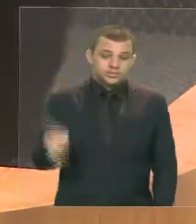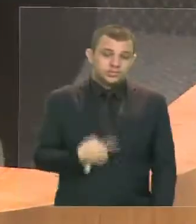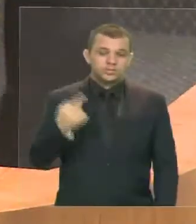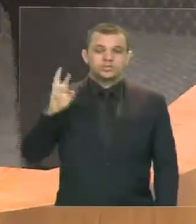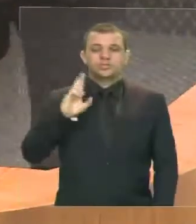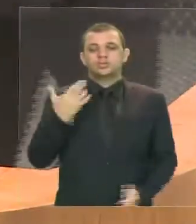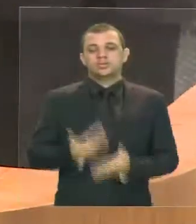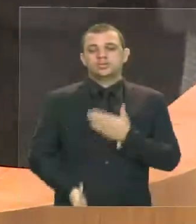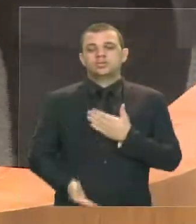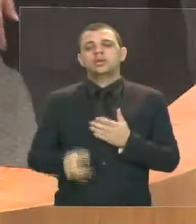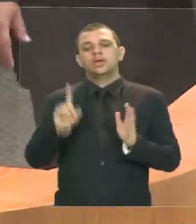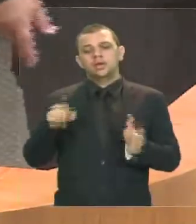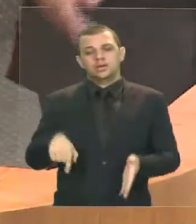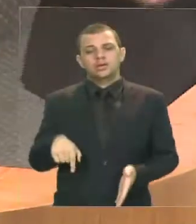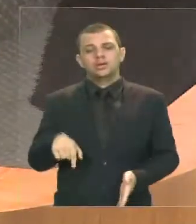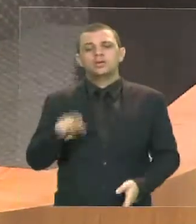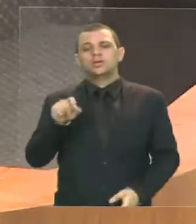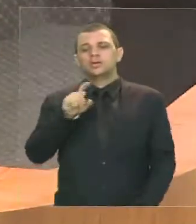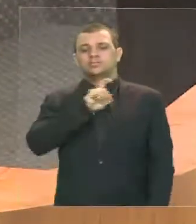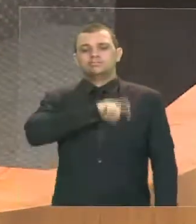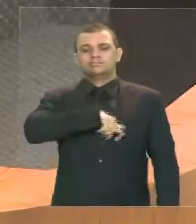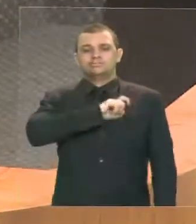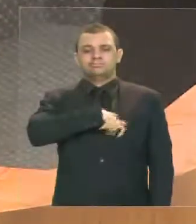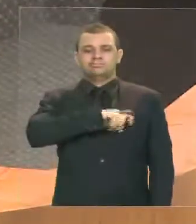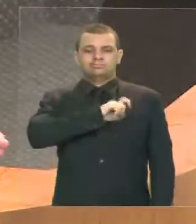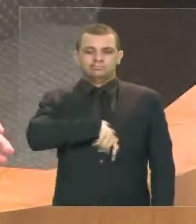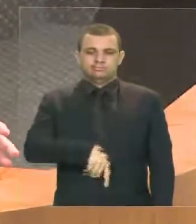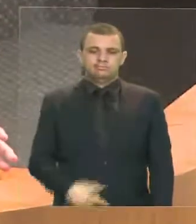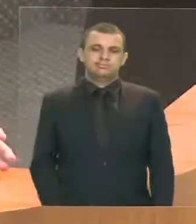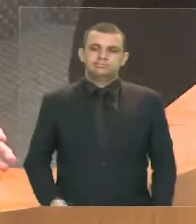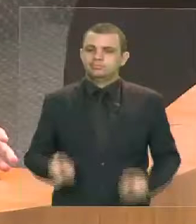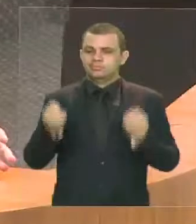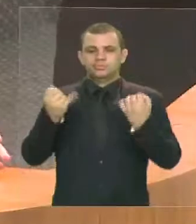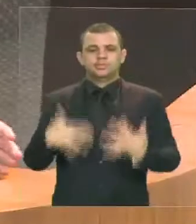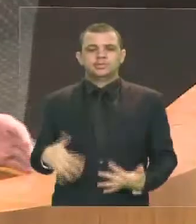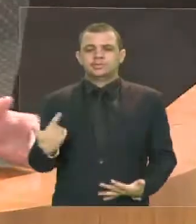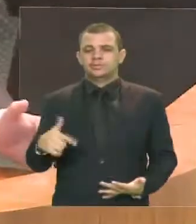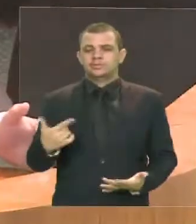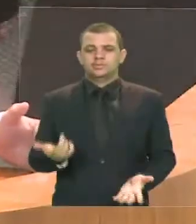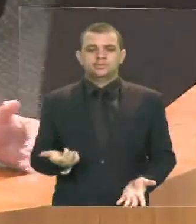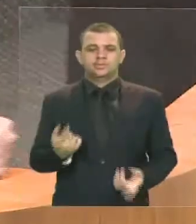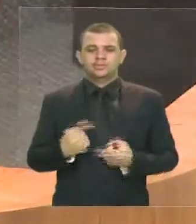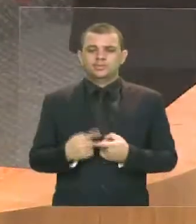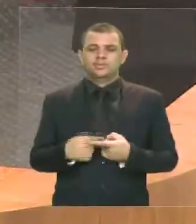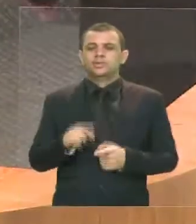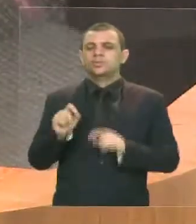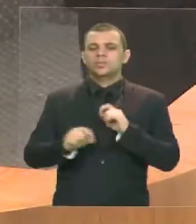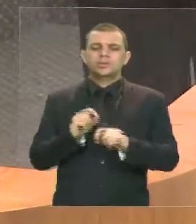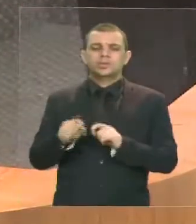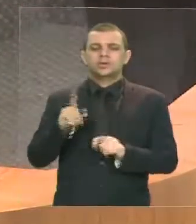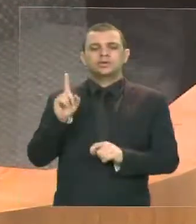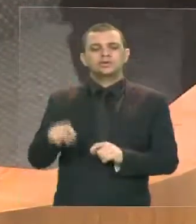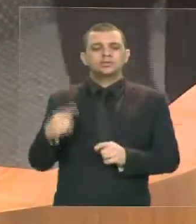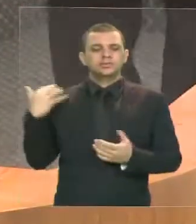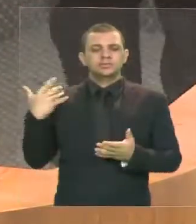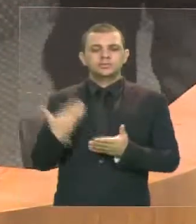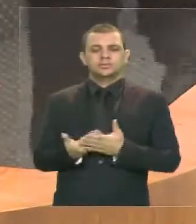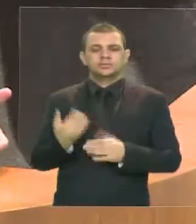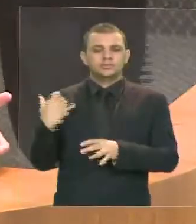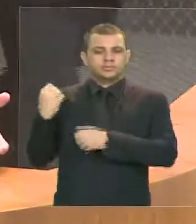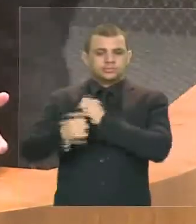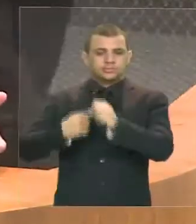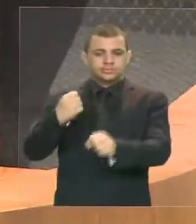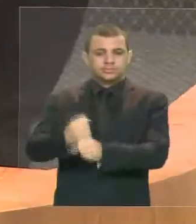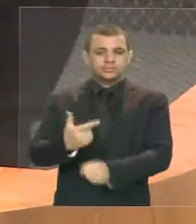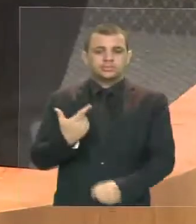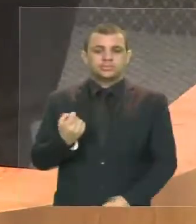É de uma crueldade sem explicação, até porque isso é um levantamento feito durante todo o ano de 2016. O